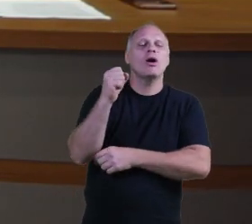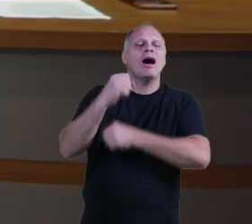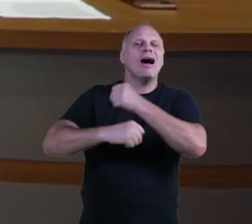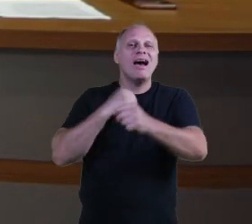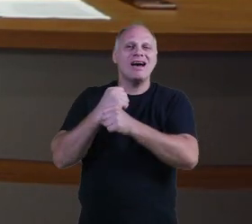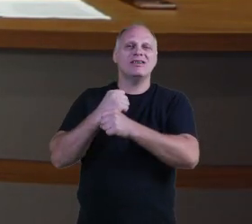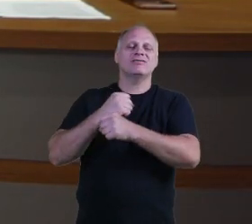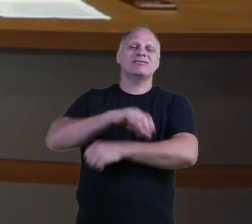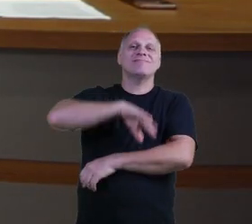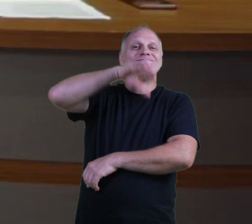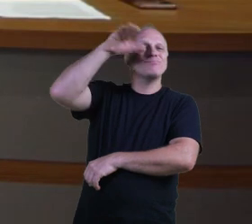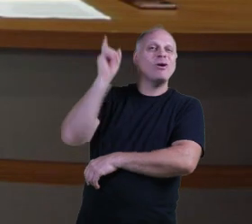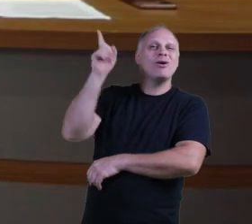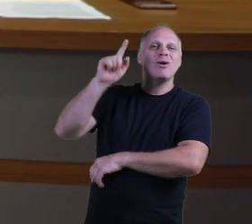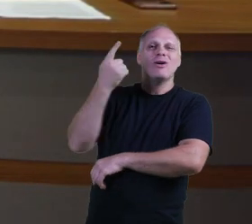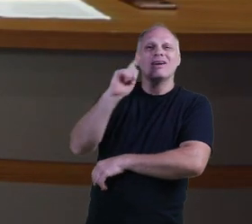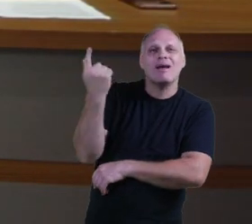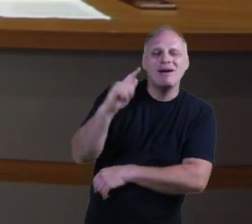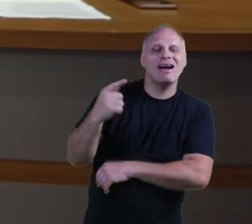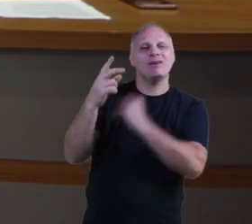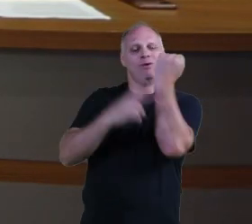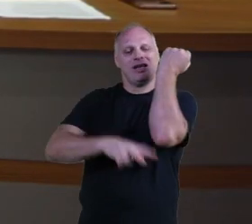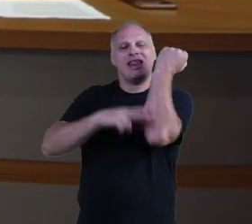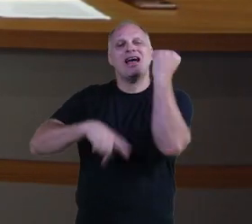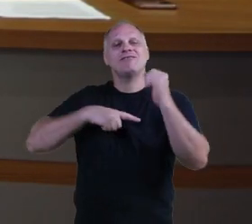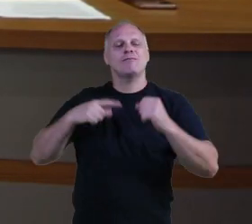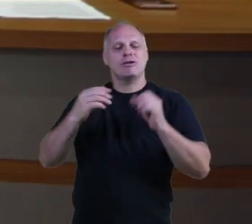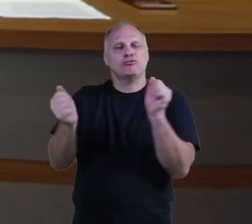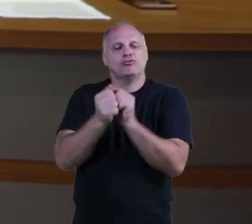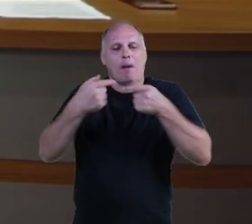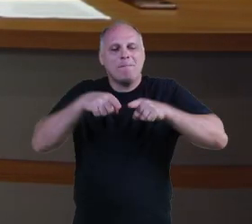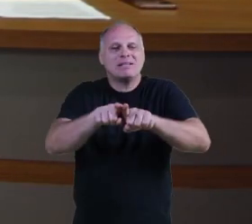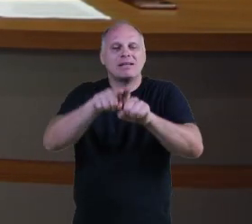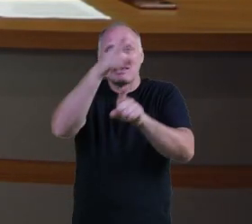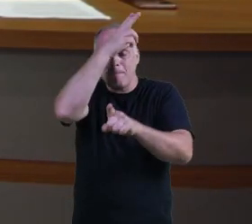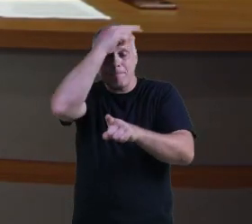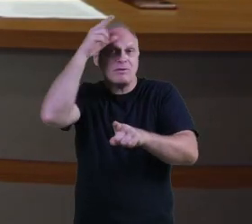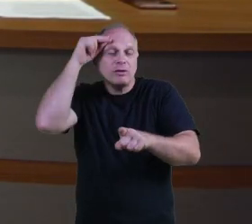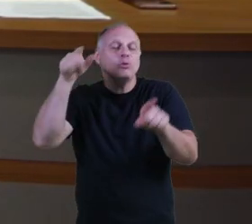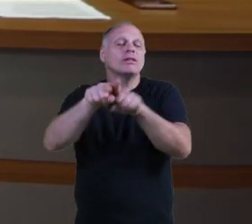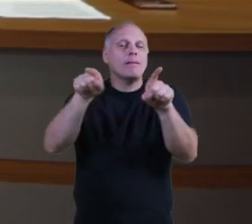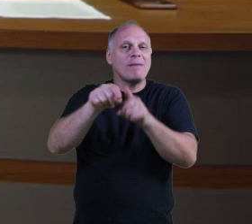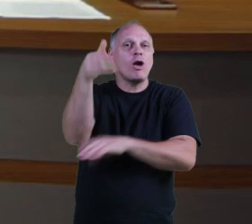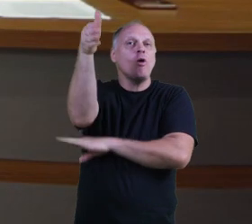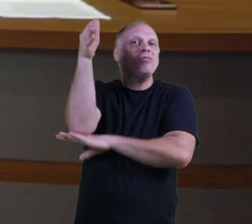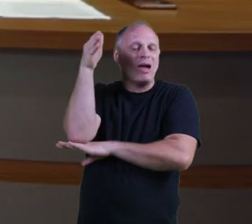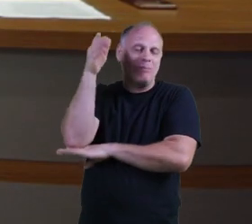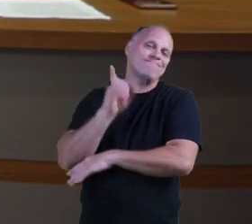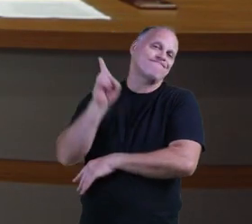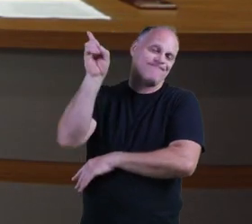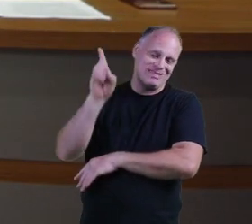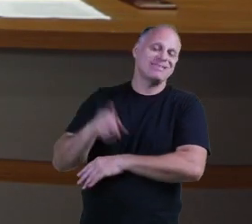Mas como eu tocava muito e vivia muito da música, então tinha época que eu estava viajando. Eu toquei